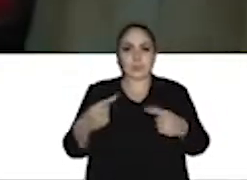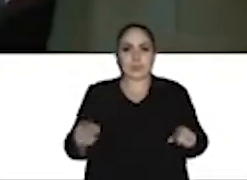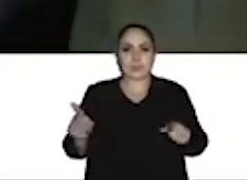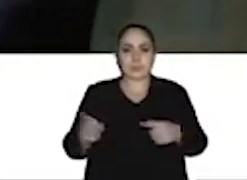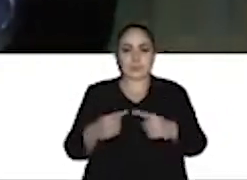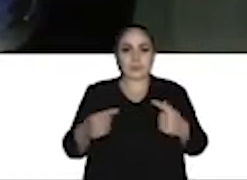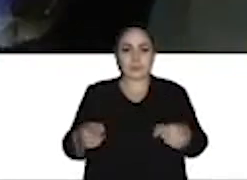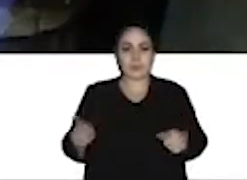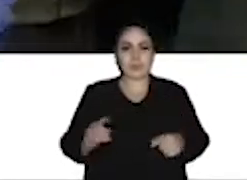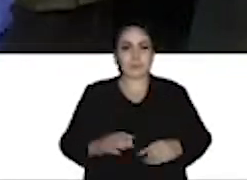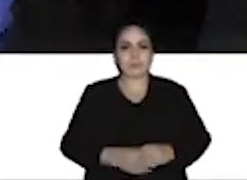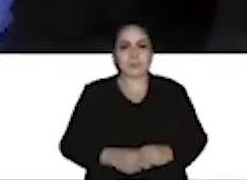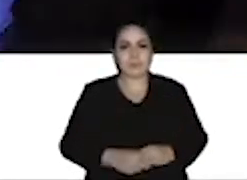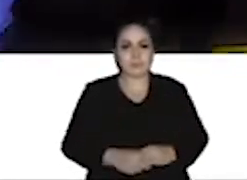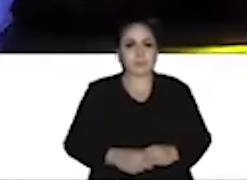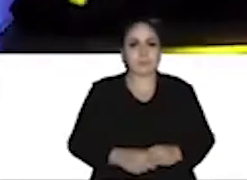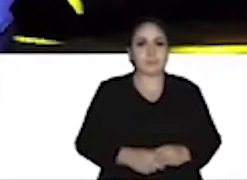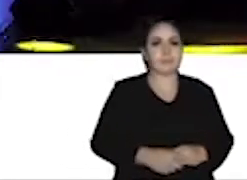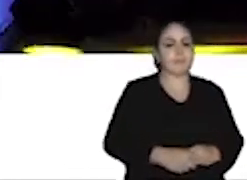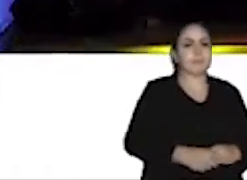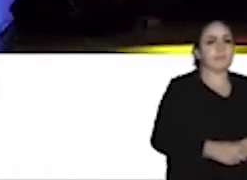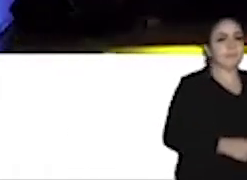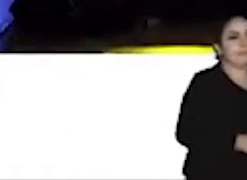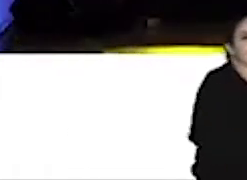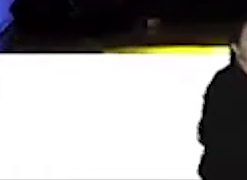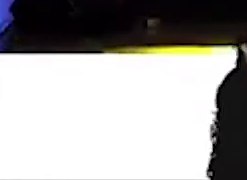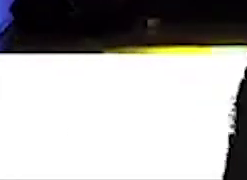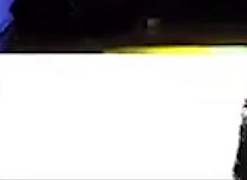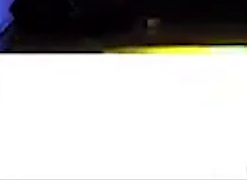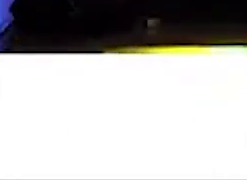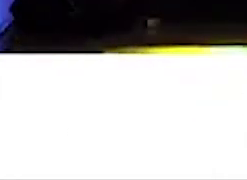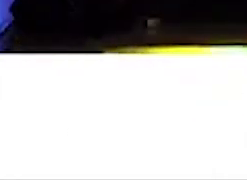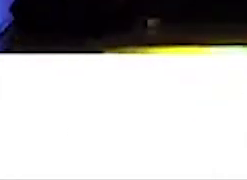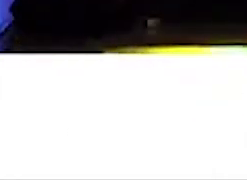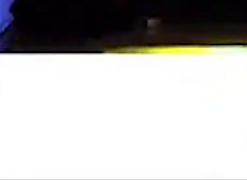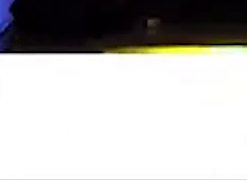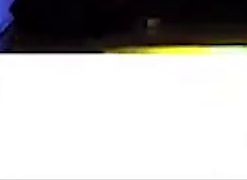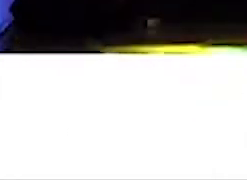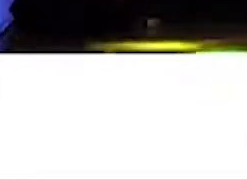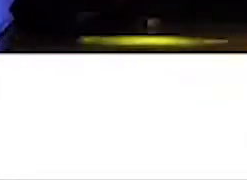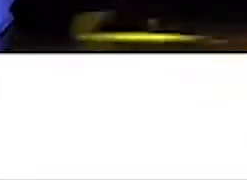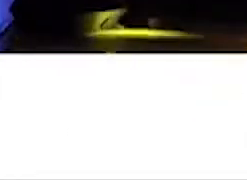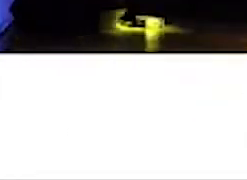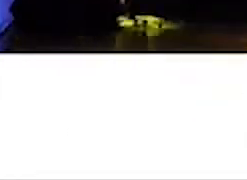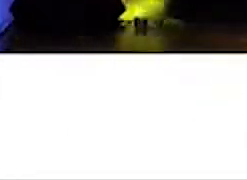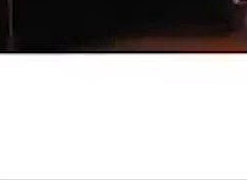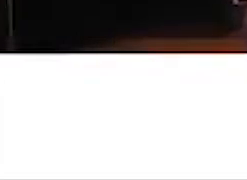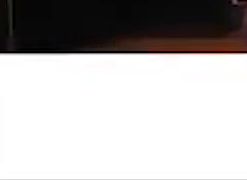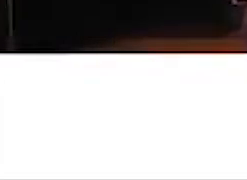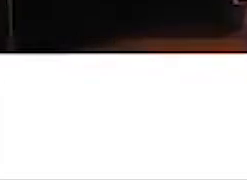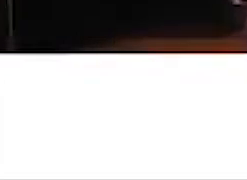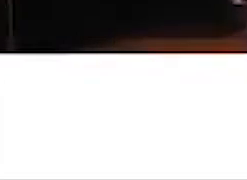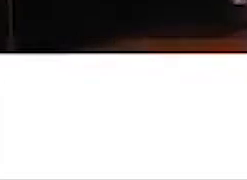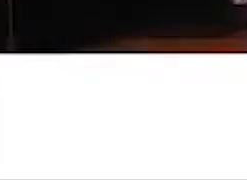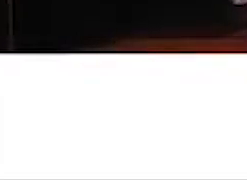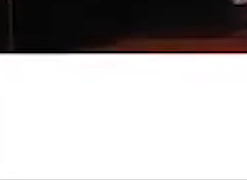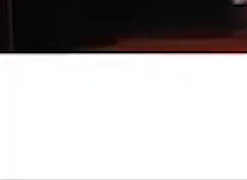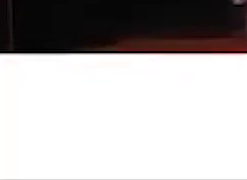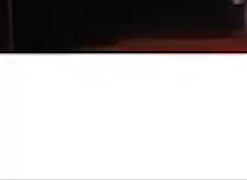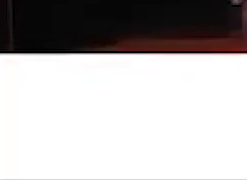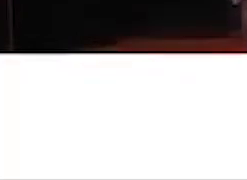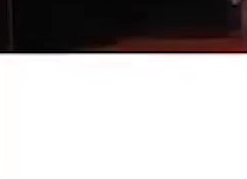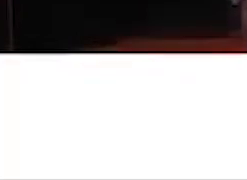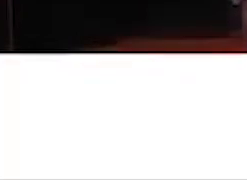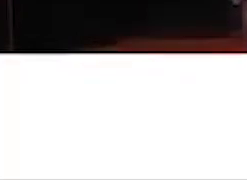Seguimos a rosa dos rumos para traçar um novo tempo em que homens e mulheres sejam livres com